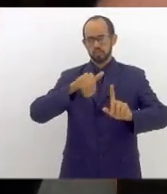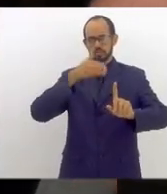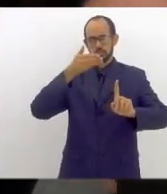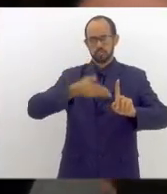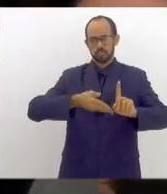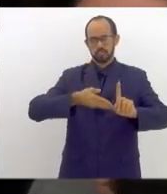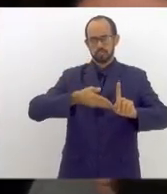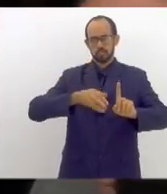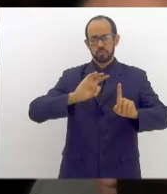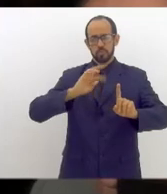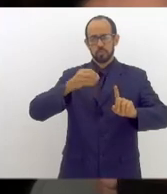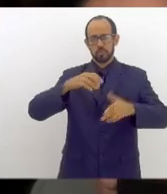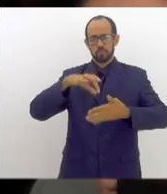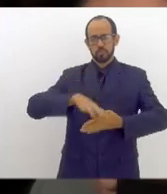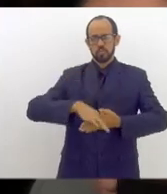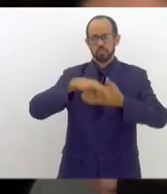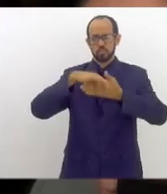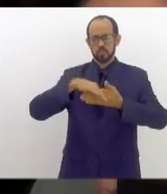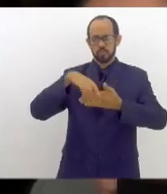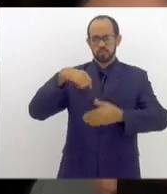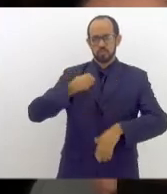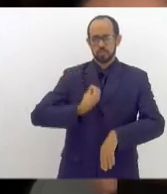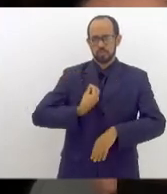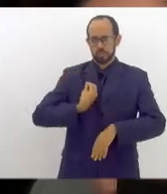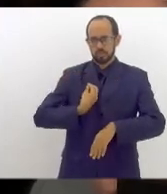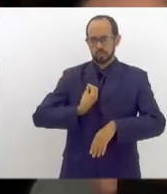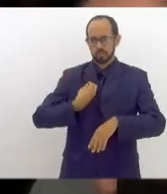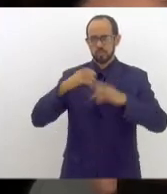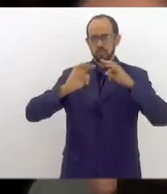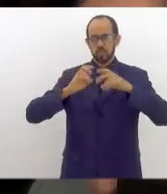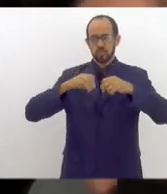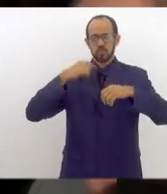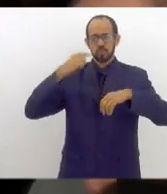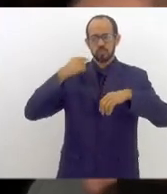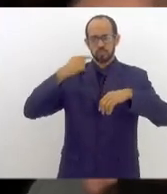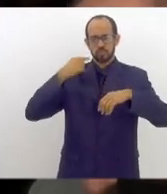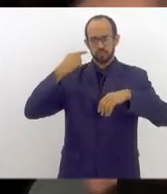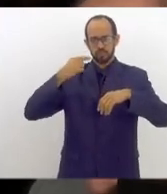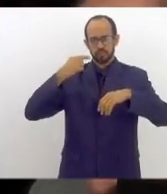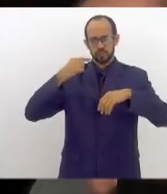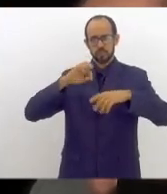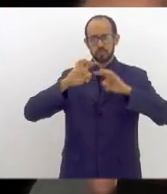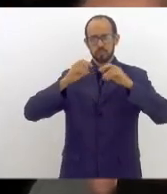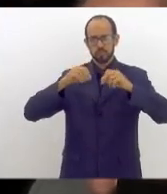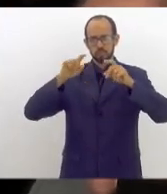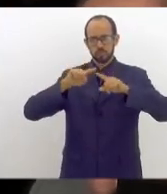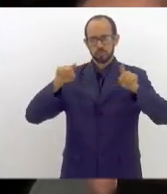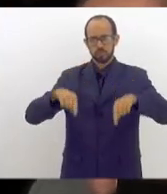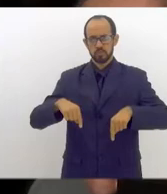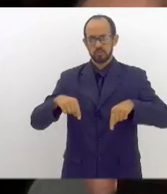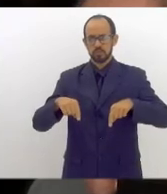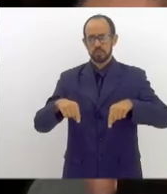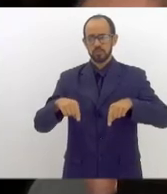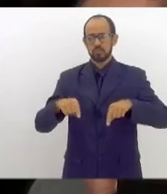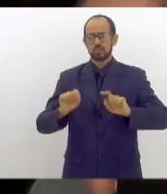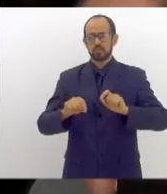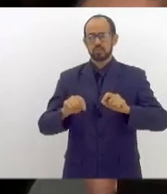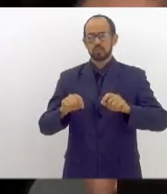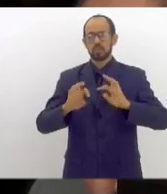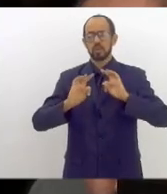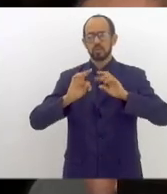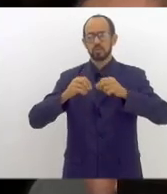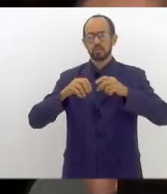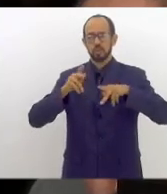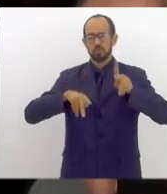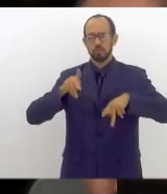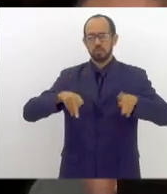as autoridades presentes todos os advogados todos os servidores toda a população